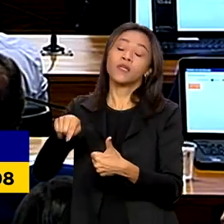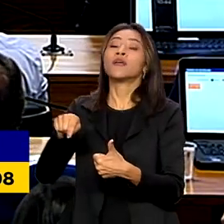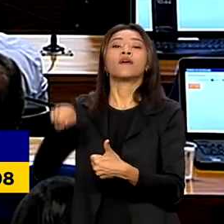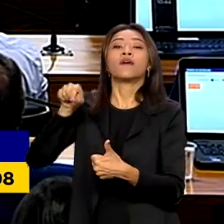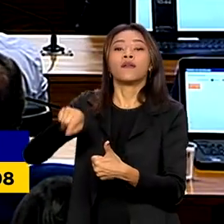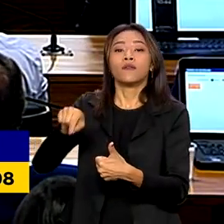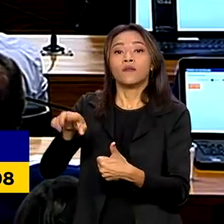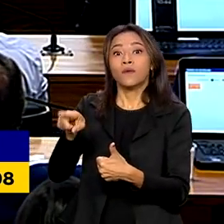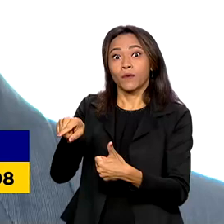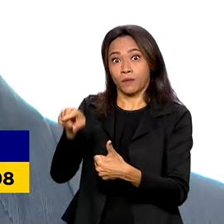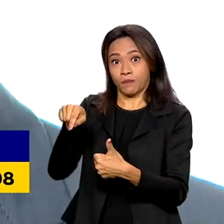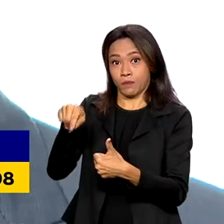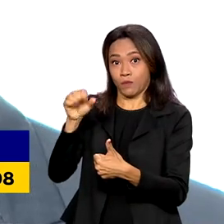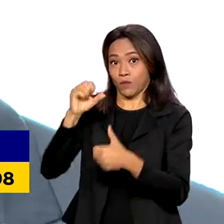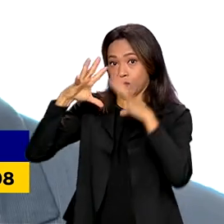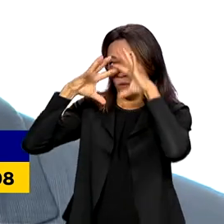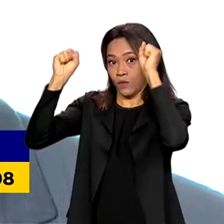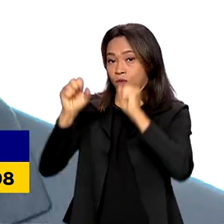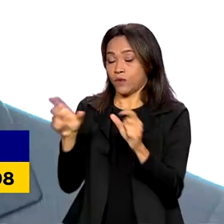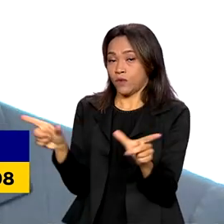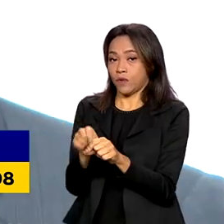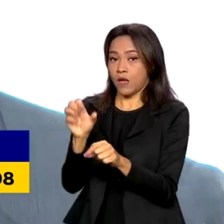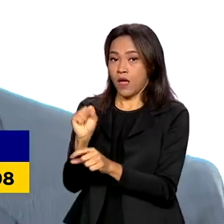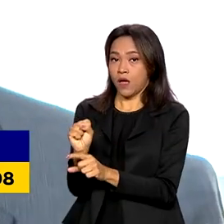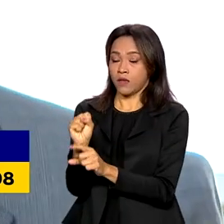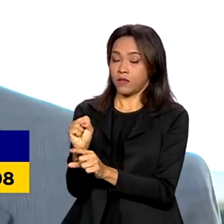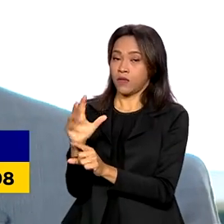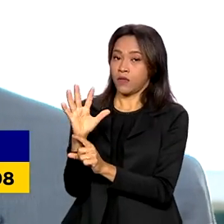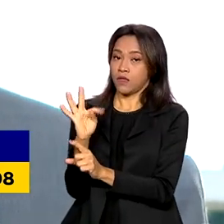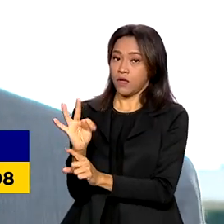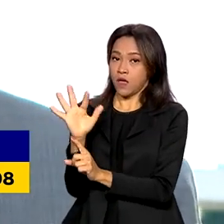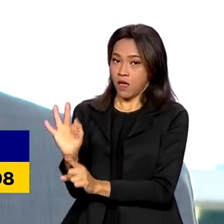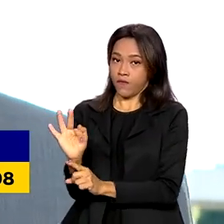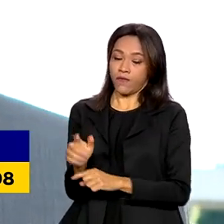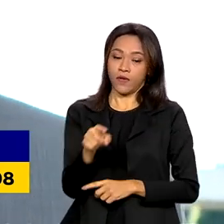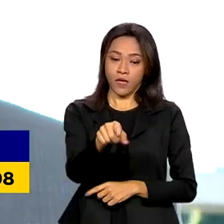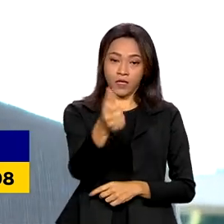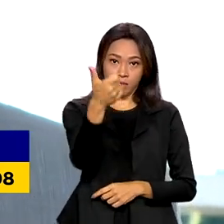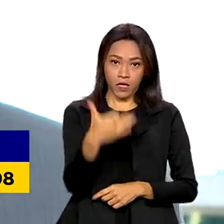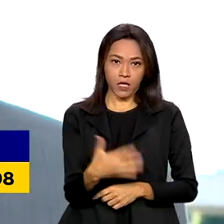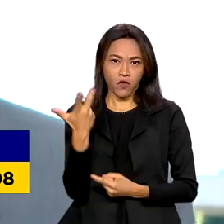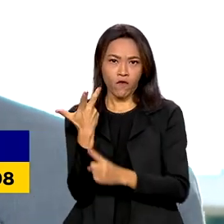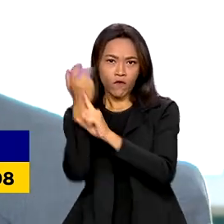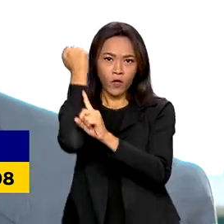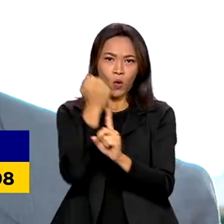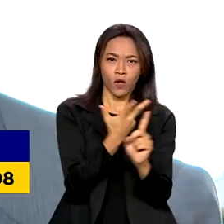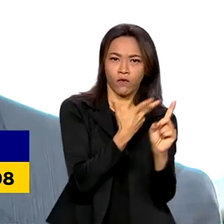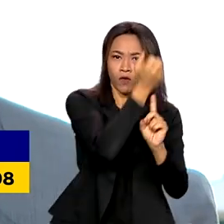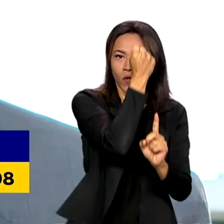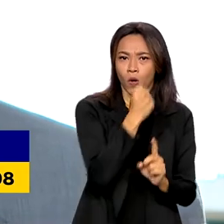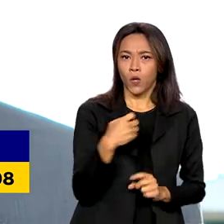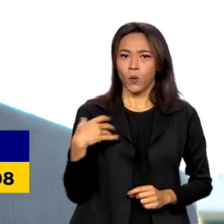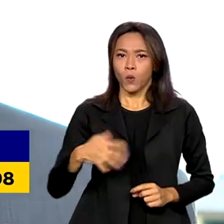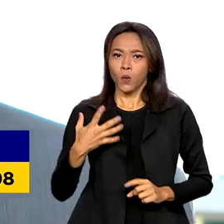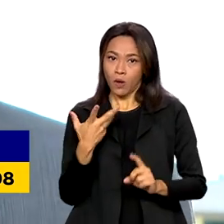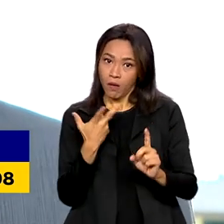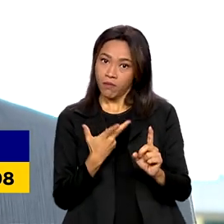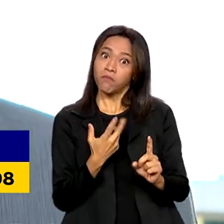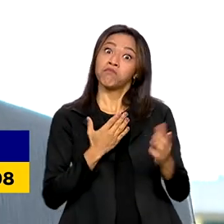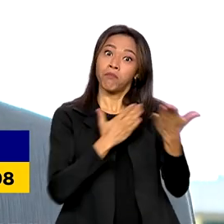Supremo Tribunal Federal. Duas boas vitórias no Congresso Nacional, a aprovação do doutor